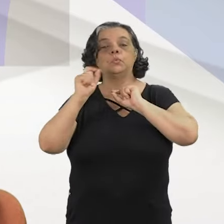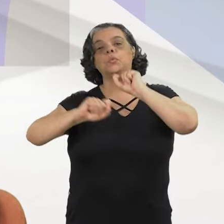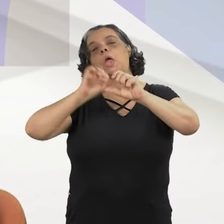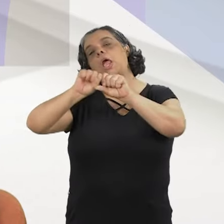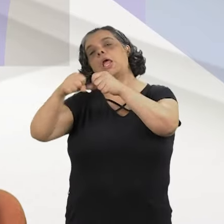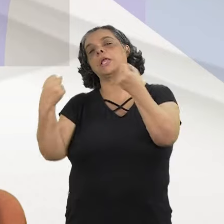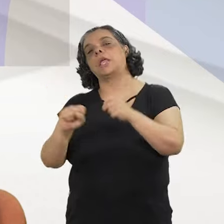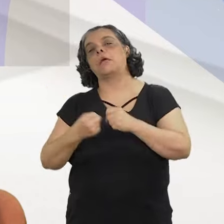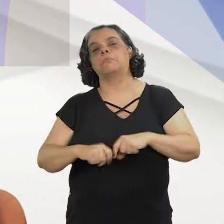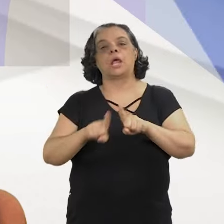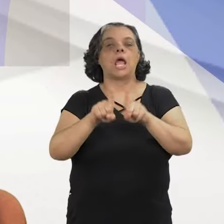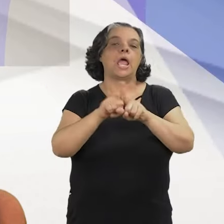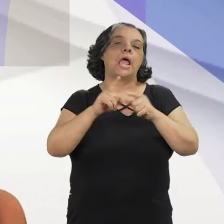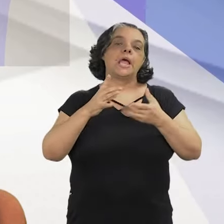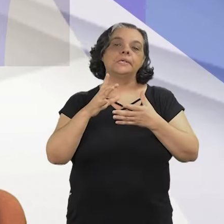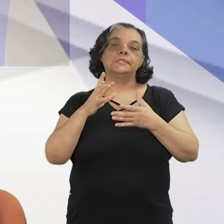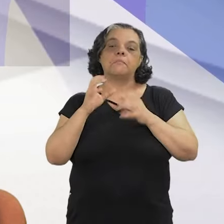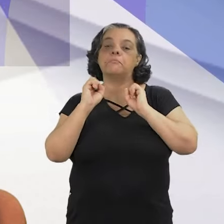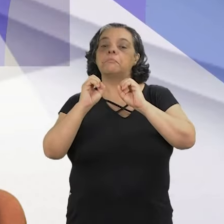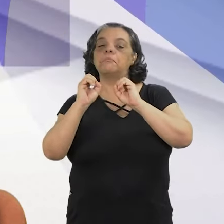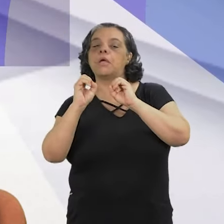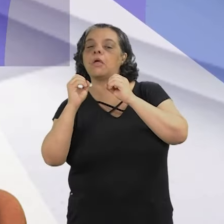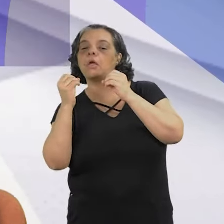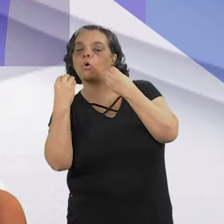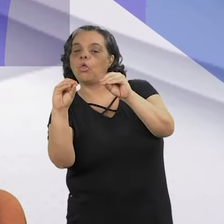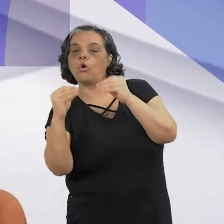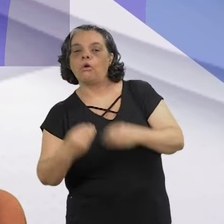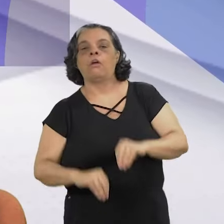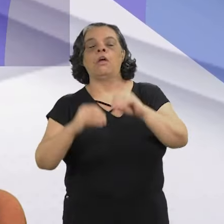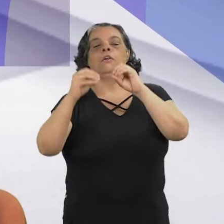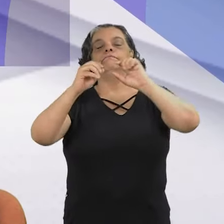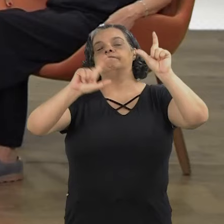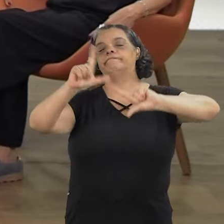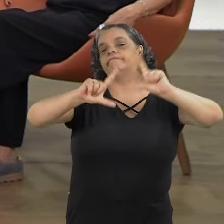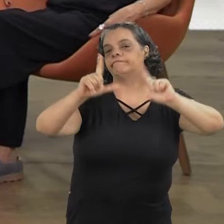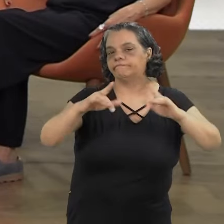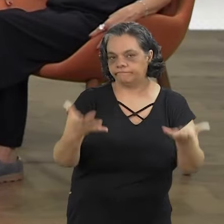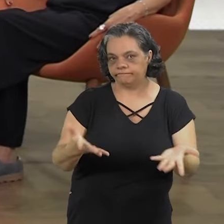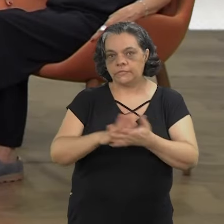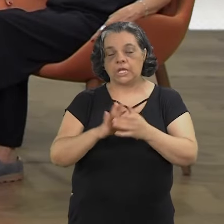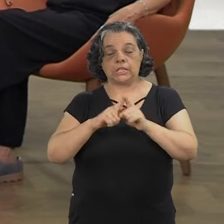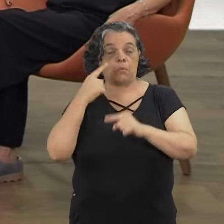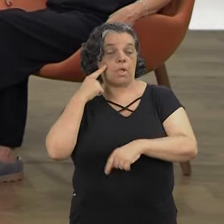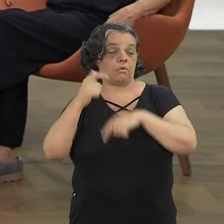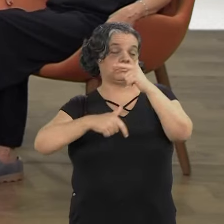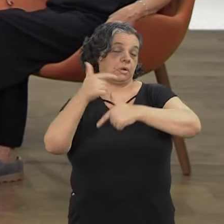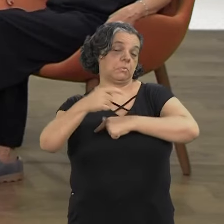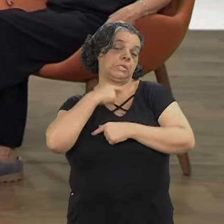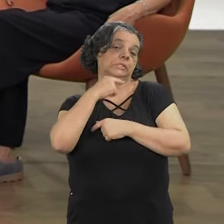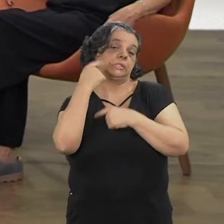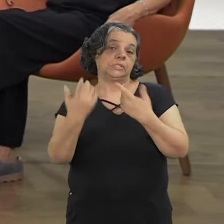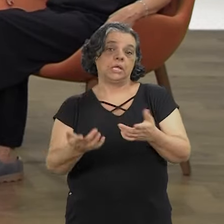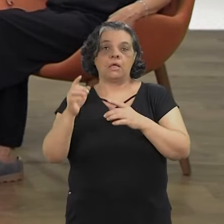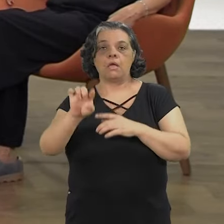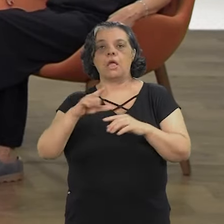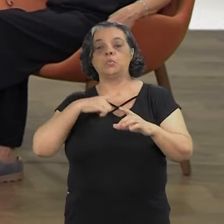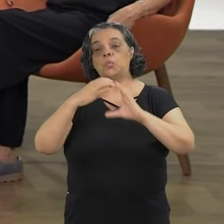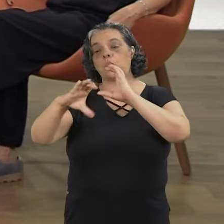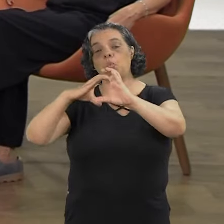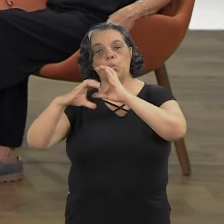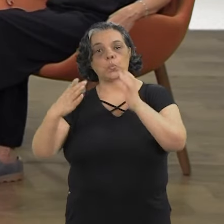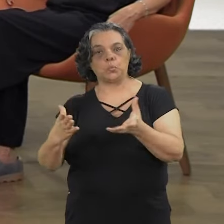né de quebrar esses estereótipos pregados pela mídia hegemônica né que a gente vai trabalhando muitas vezes nem é numa